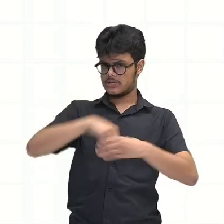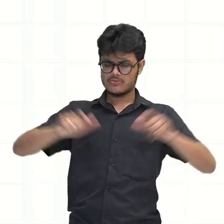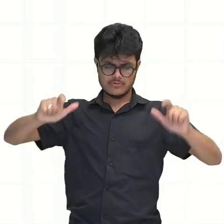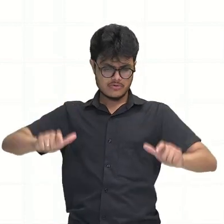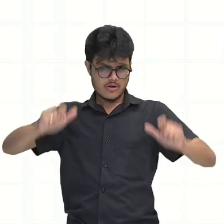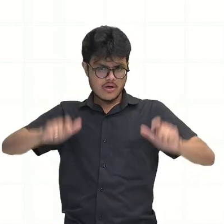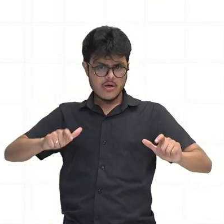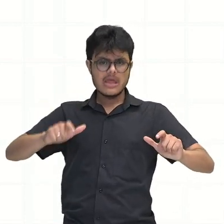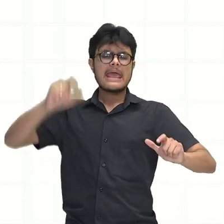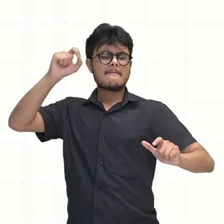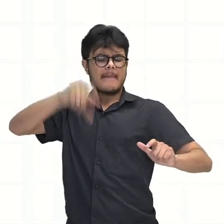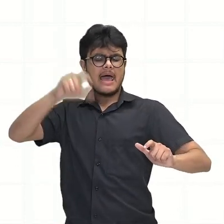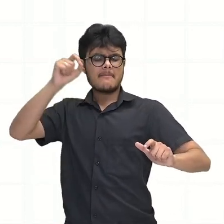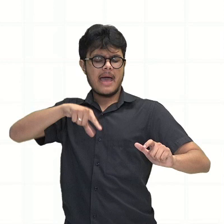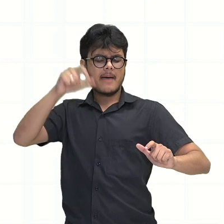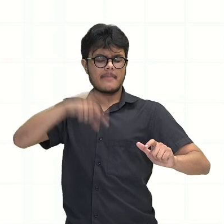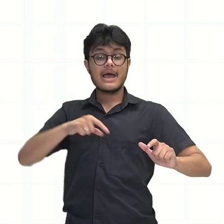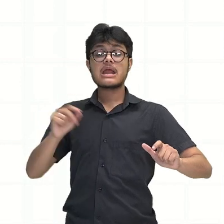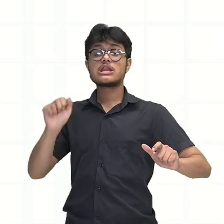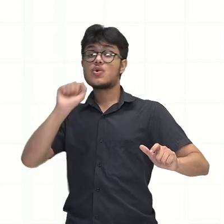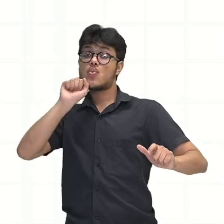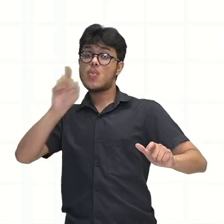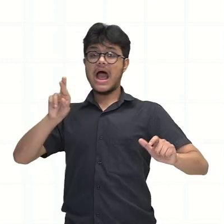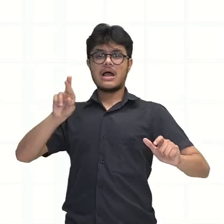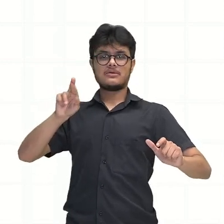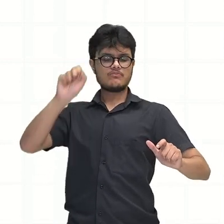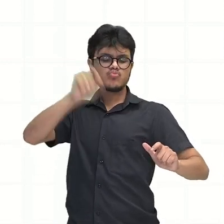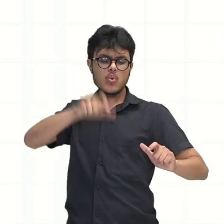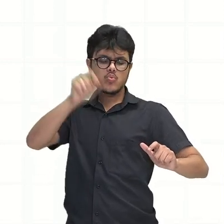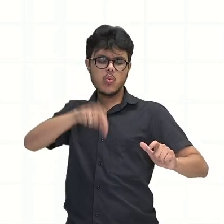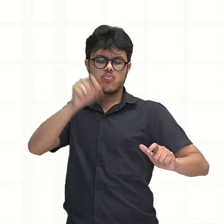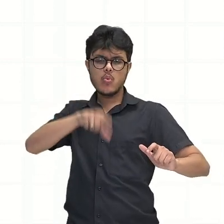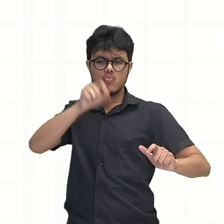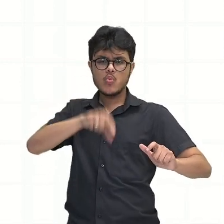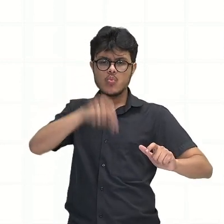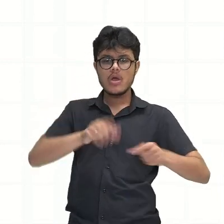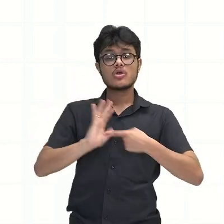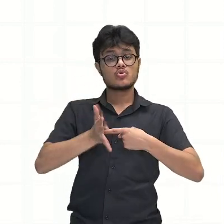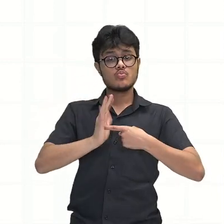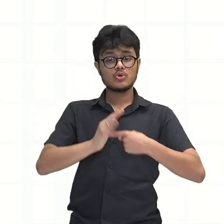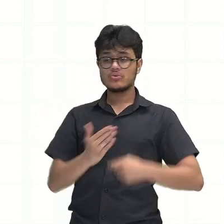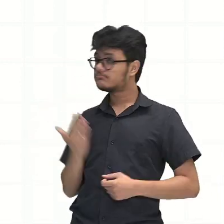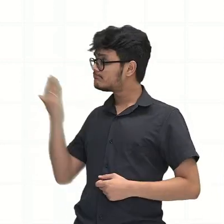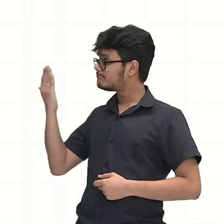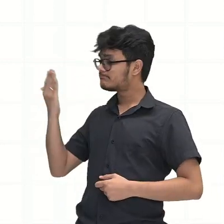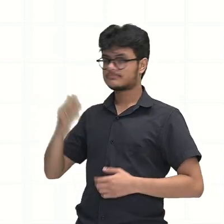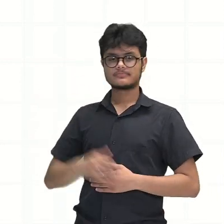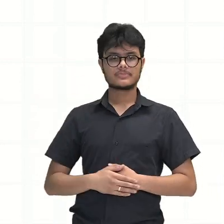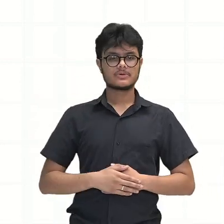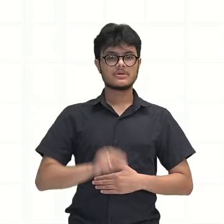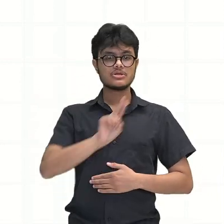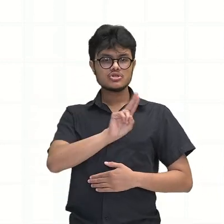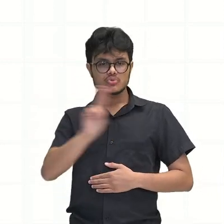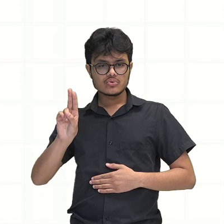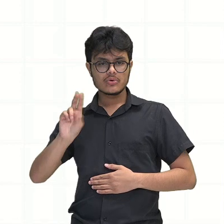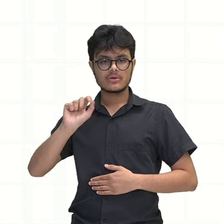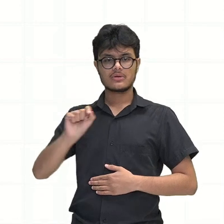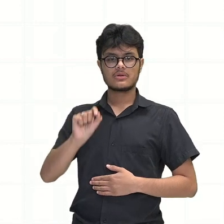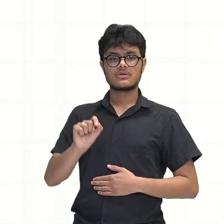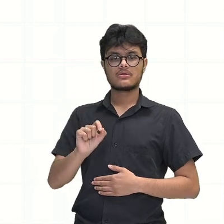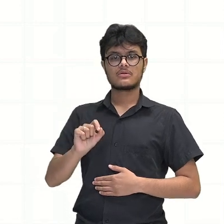ar e combustível, né? Que vai entrar nessa câmara aqui, nesse compartimento que a gente chama